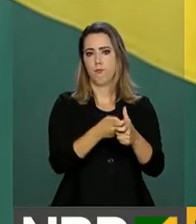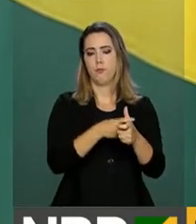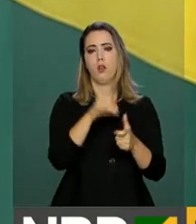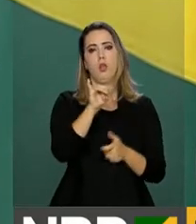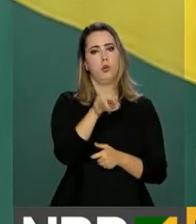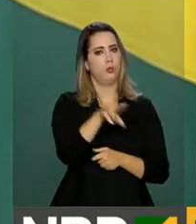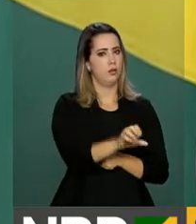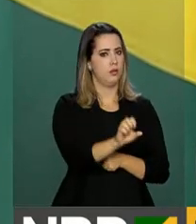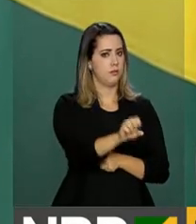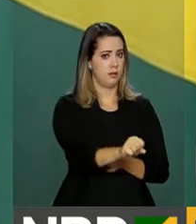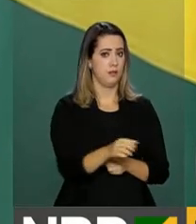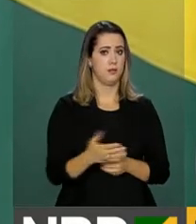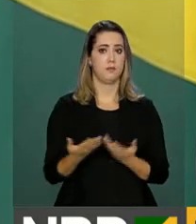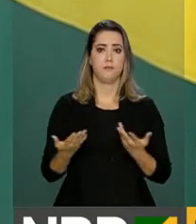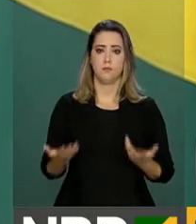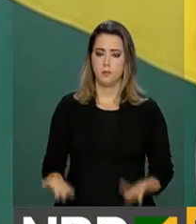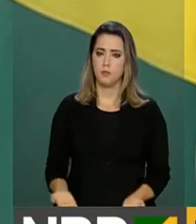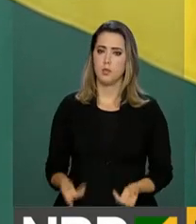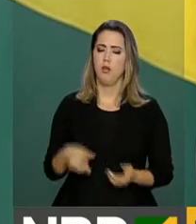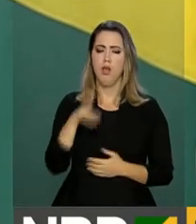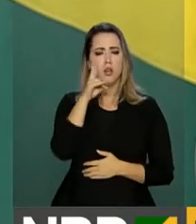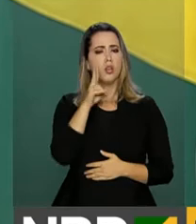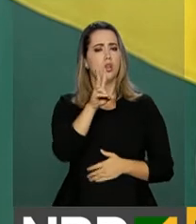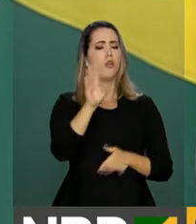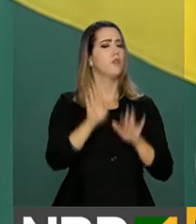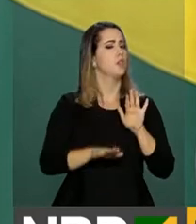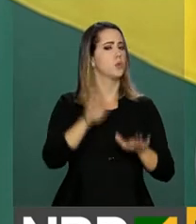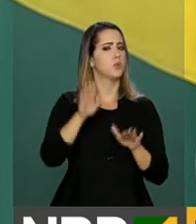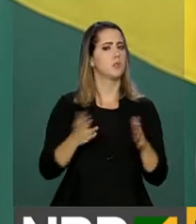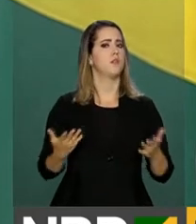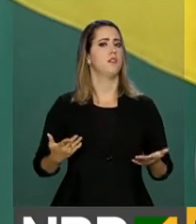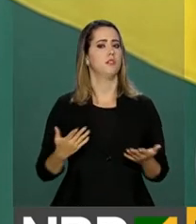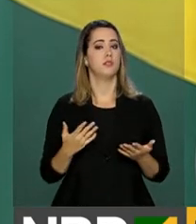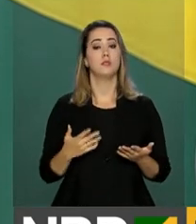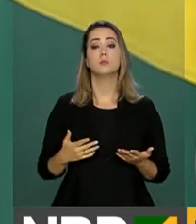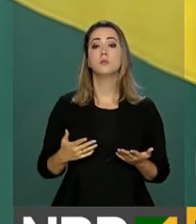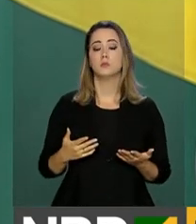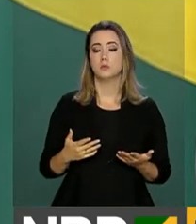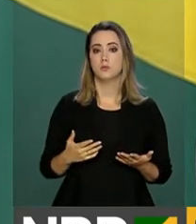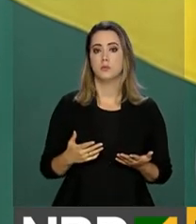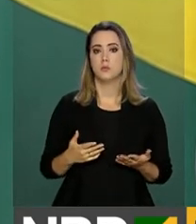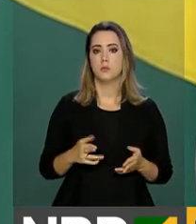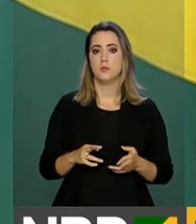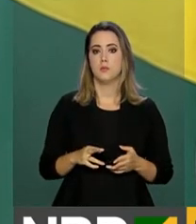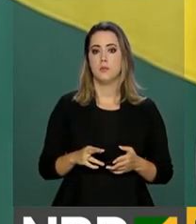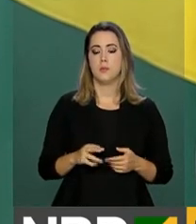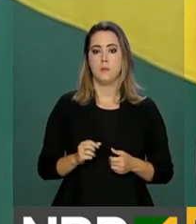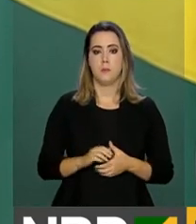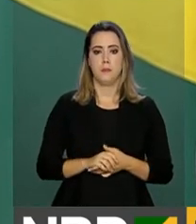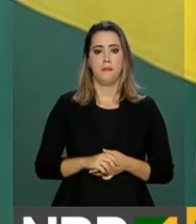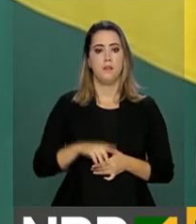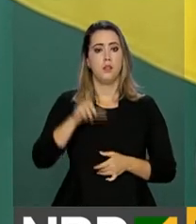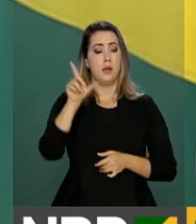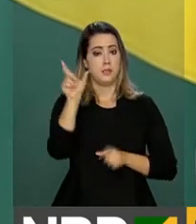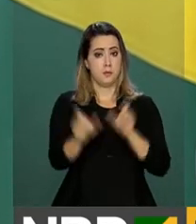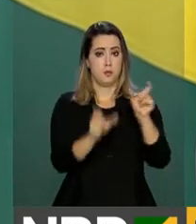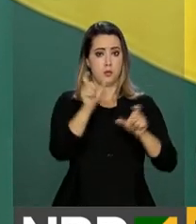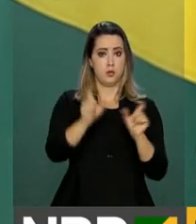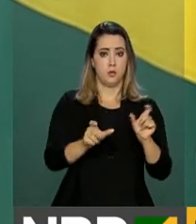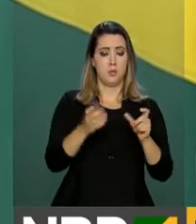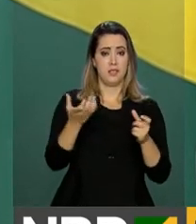eu portanto é interessante eu vejo muitas vezes meus amigos que muitos pretendem